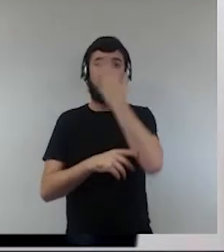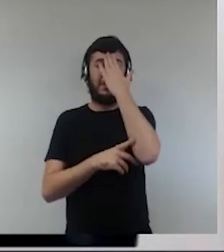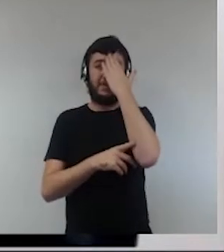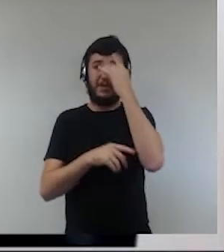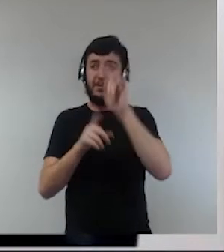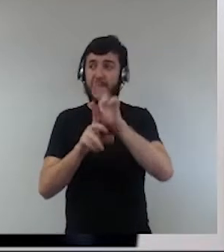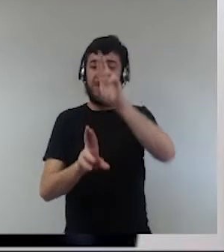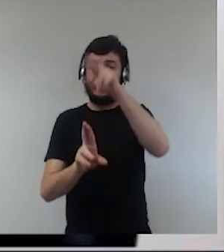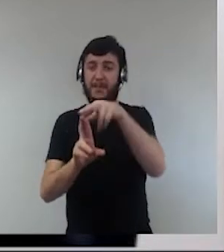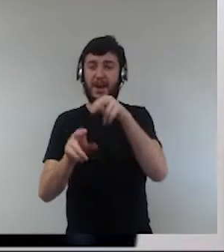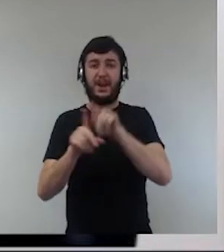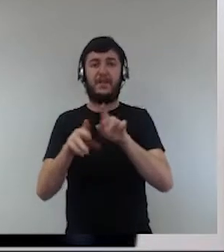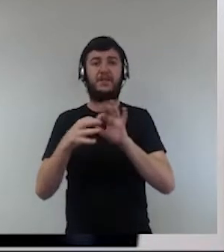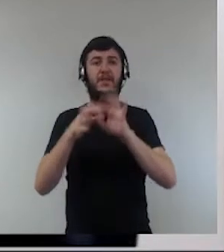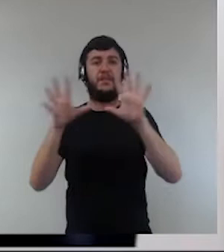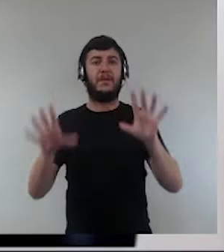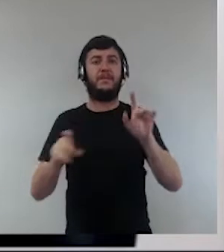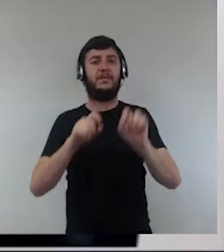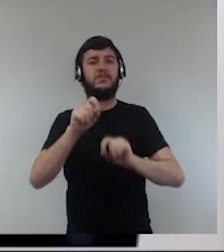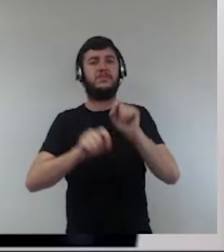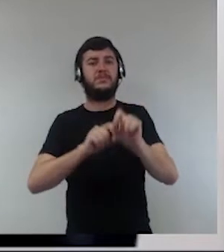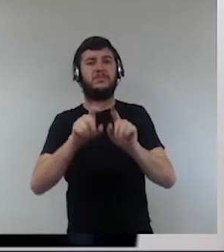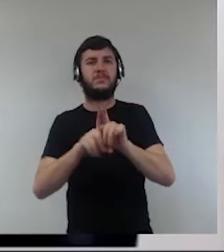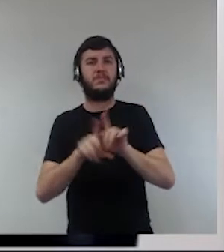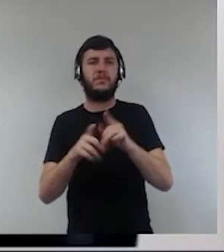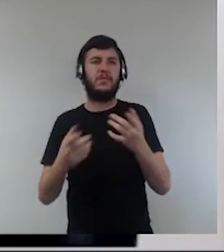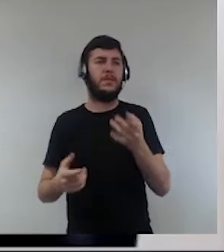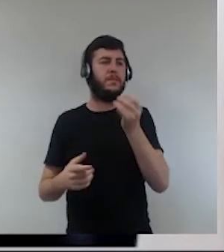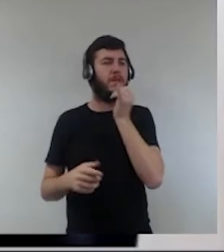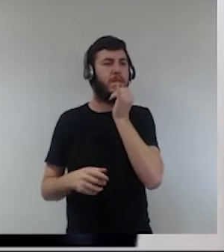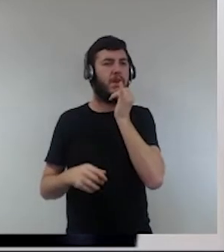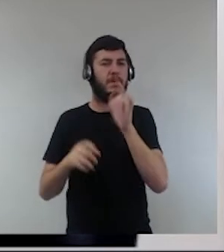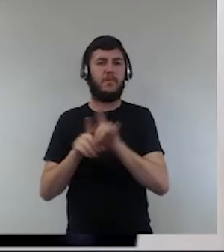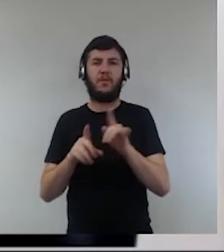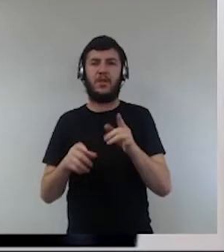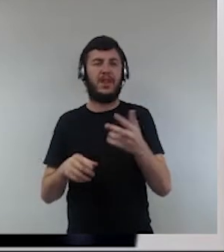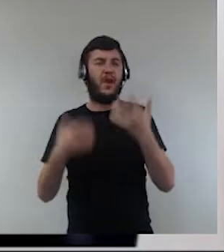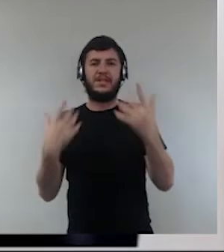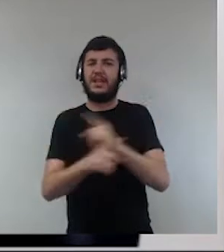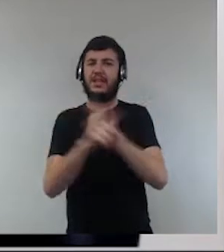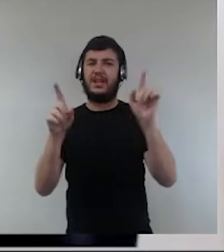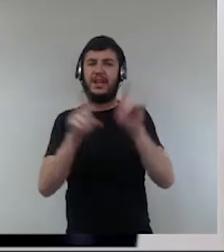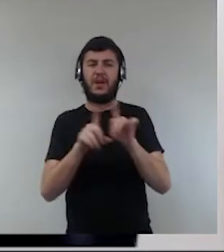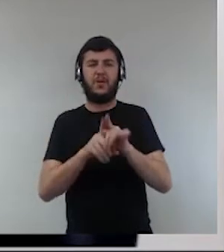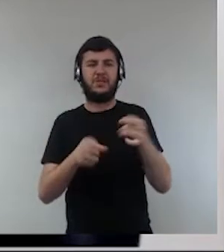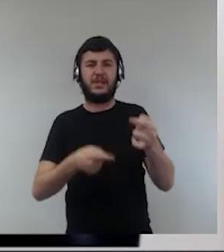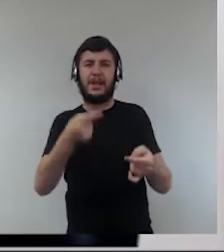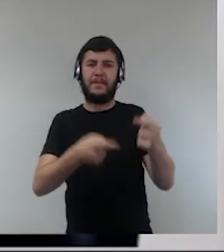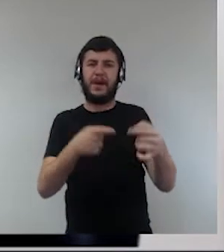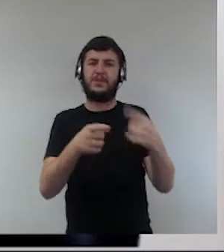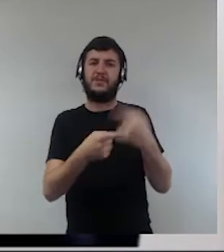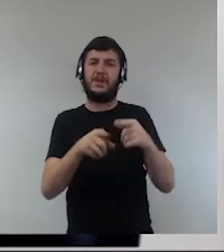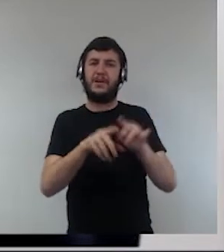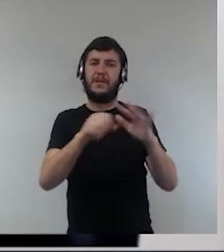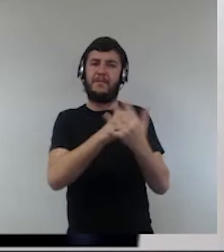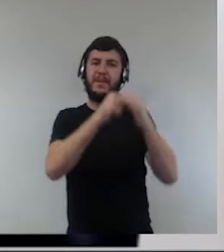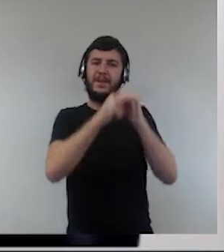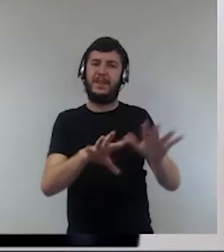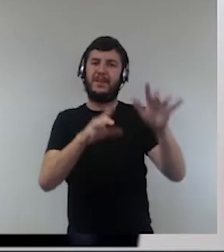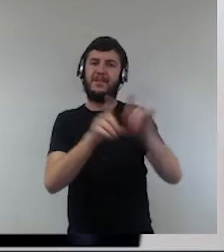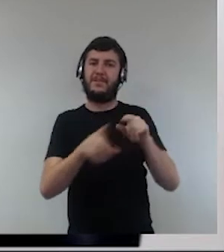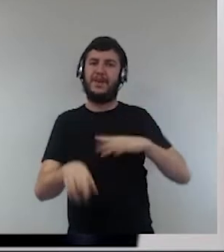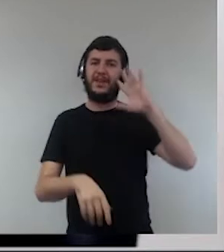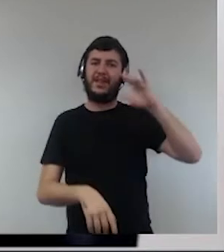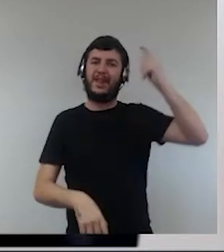sequer permite a arguição de uma matéria dessa natureza, uma matéria pandêmica, na fase de cumprimento de